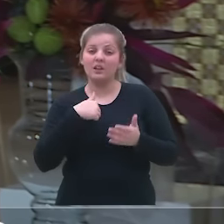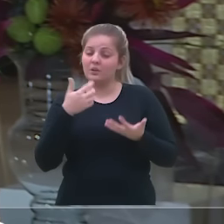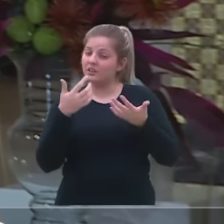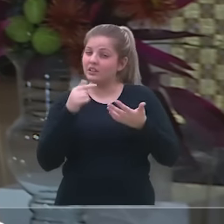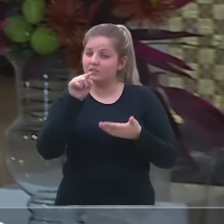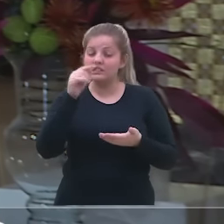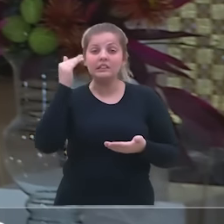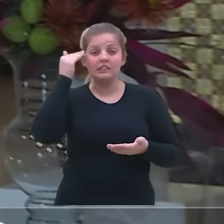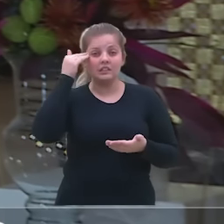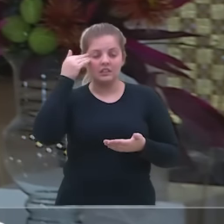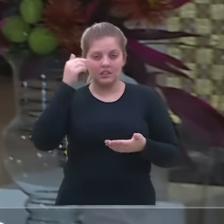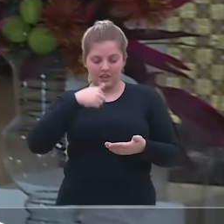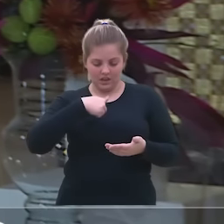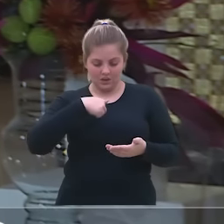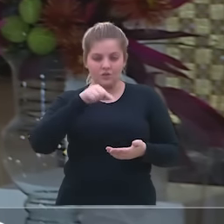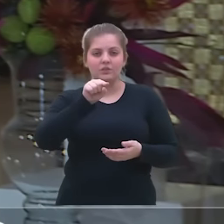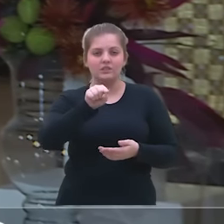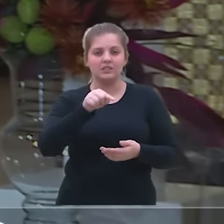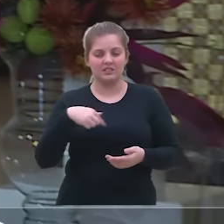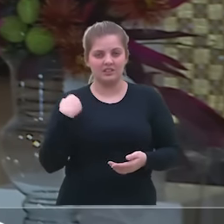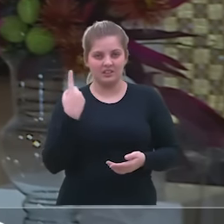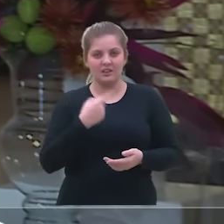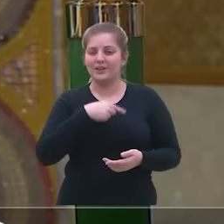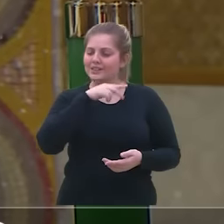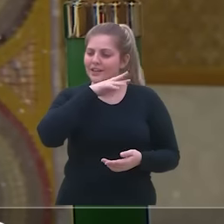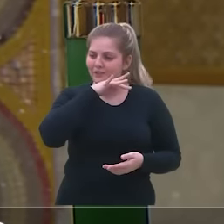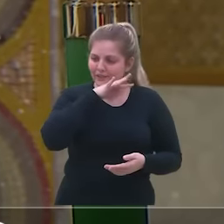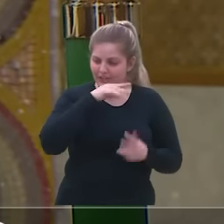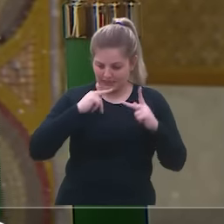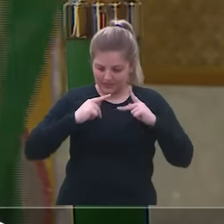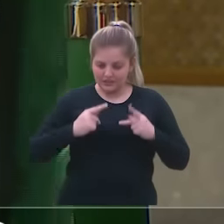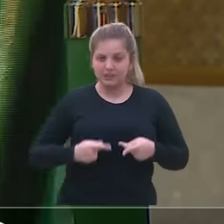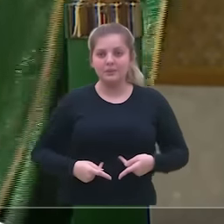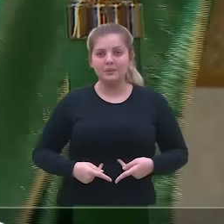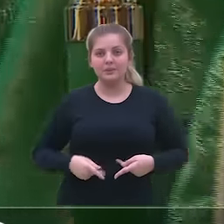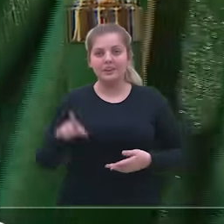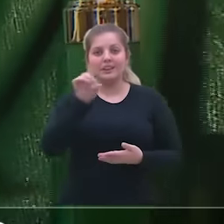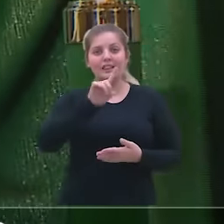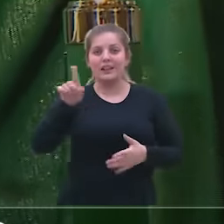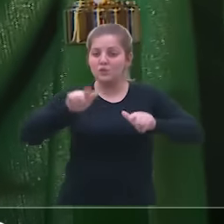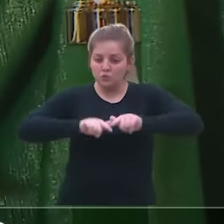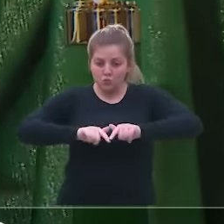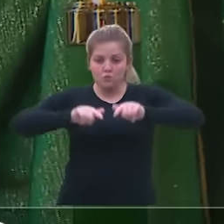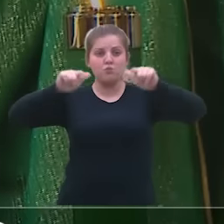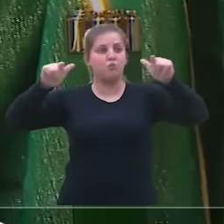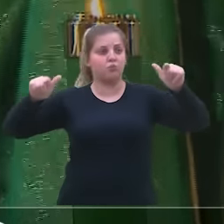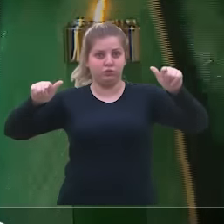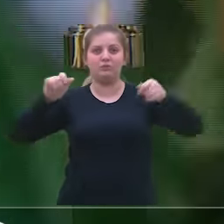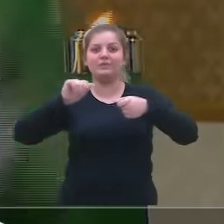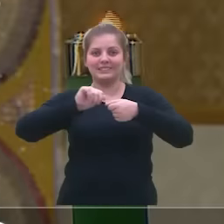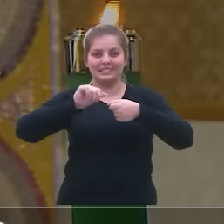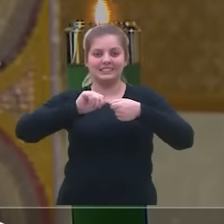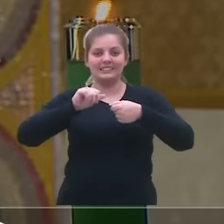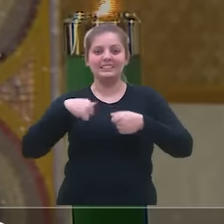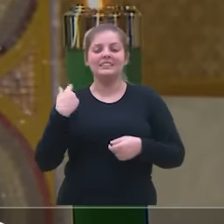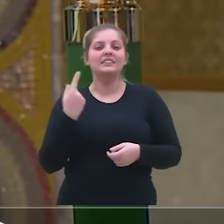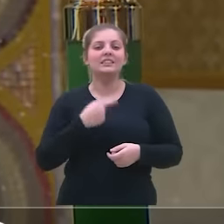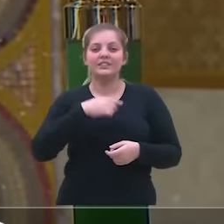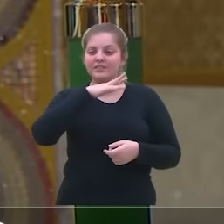você eu na nossa fraqueza Deus faz muito na nossa